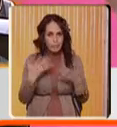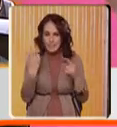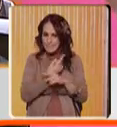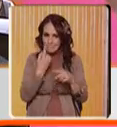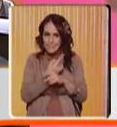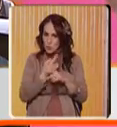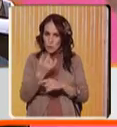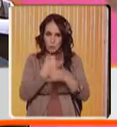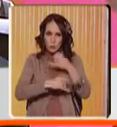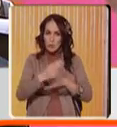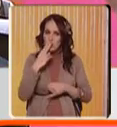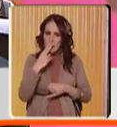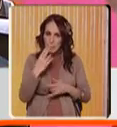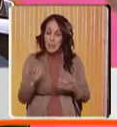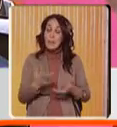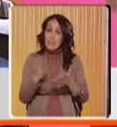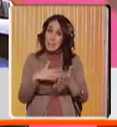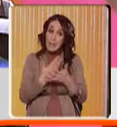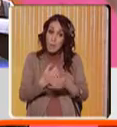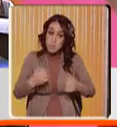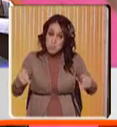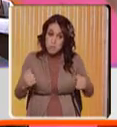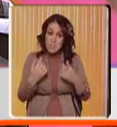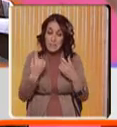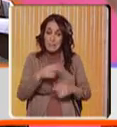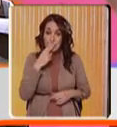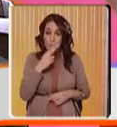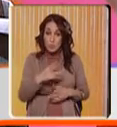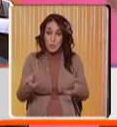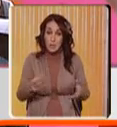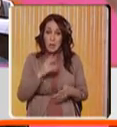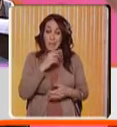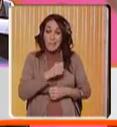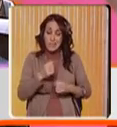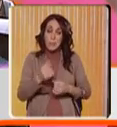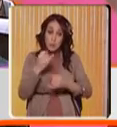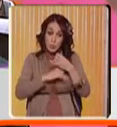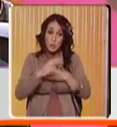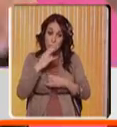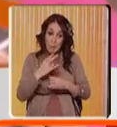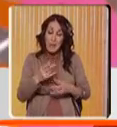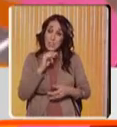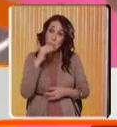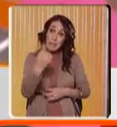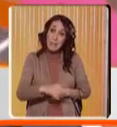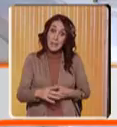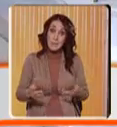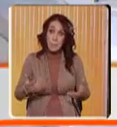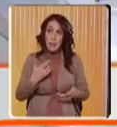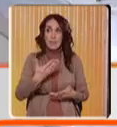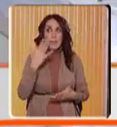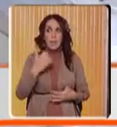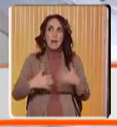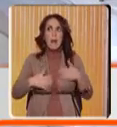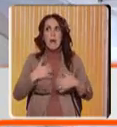série de compostos, normalmente ricos em açúcar, que vão ajudar a compensar